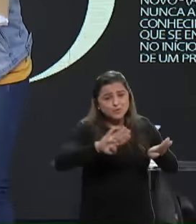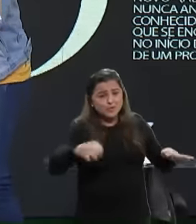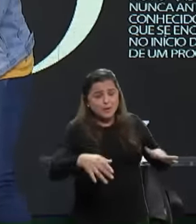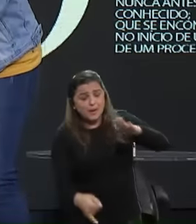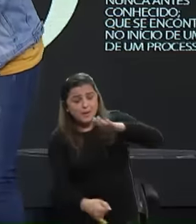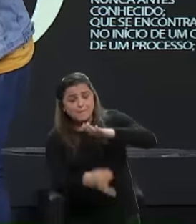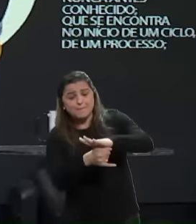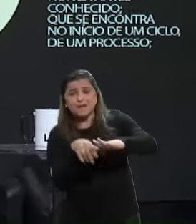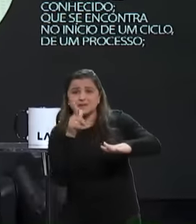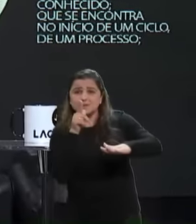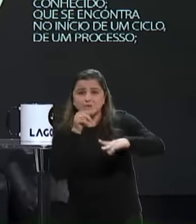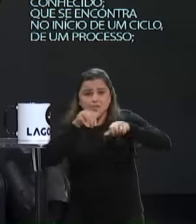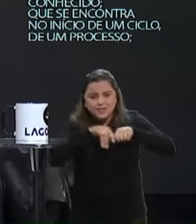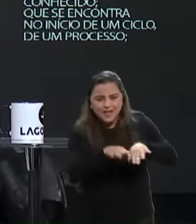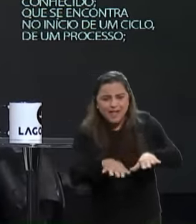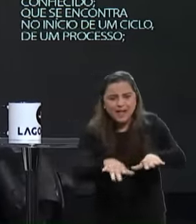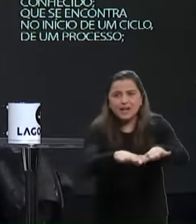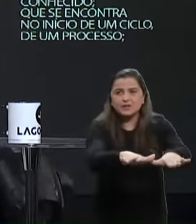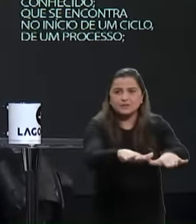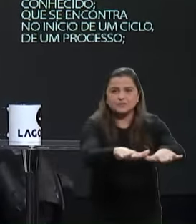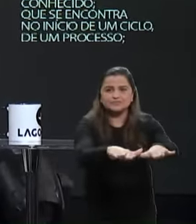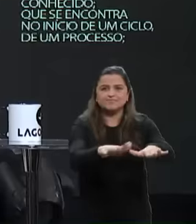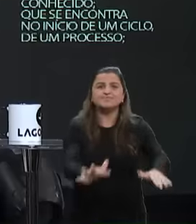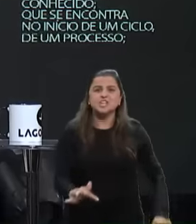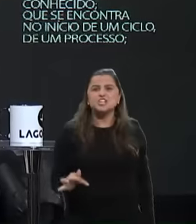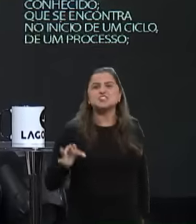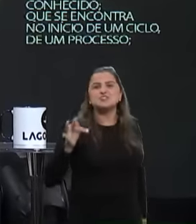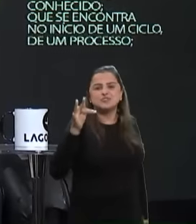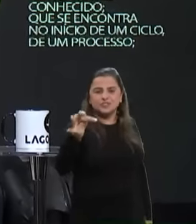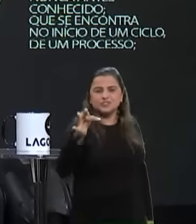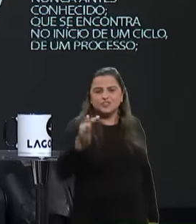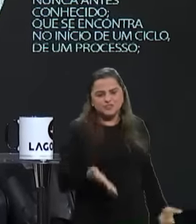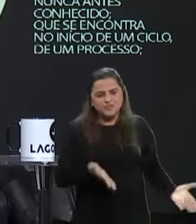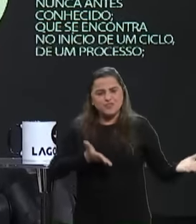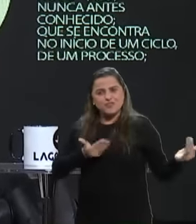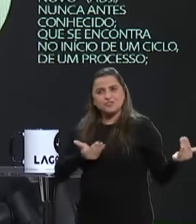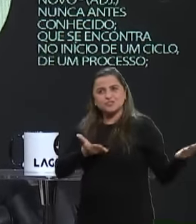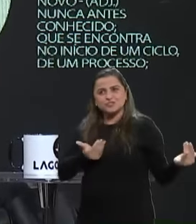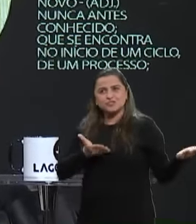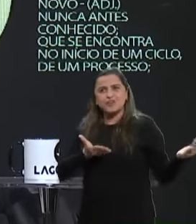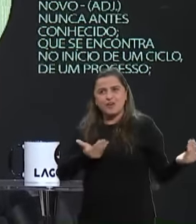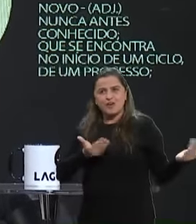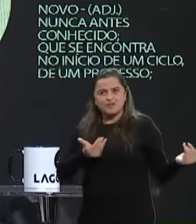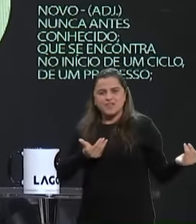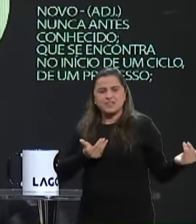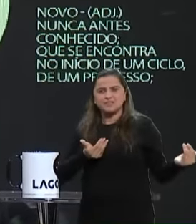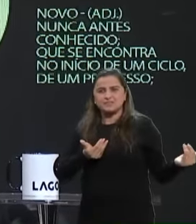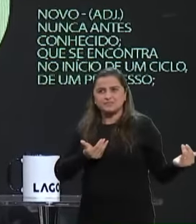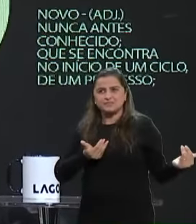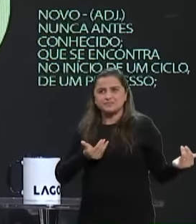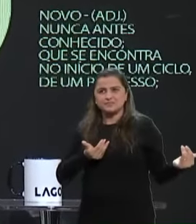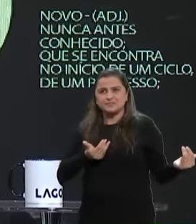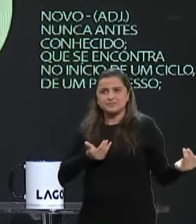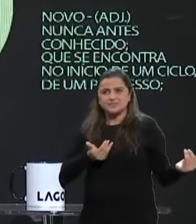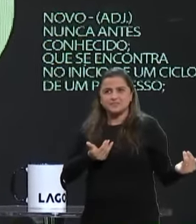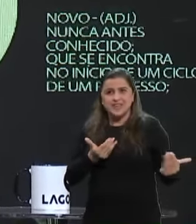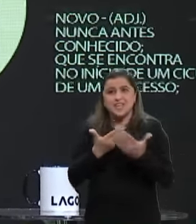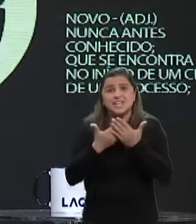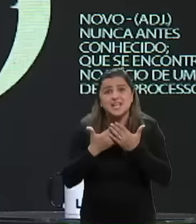debaixo do rio. Porque um dia um jovem ia perder o